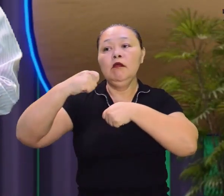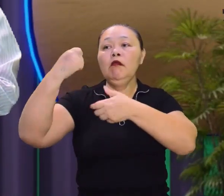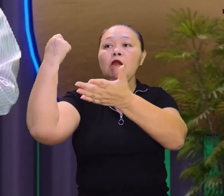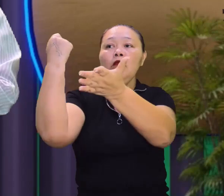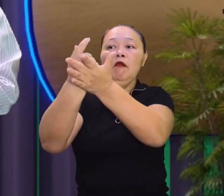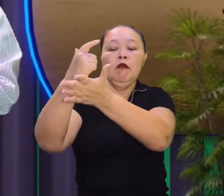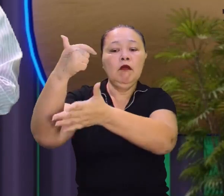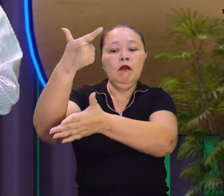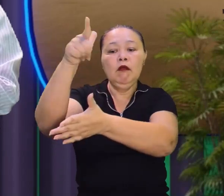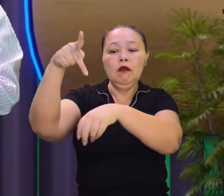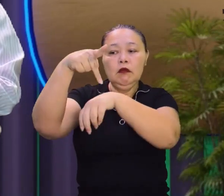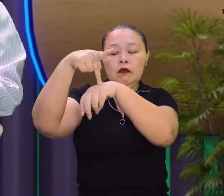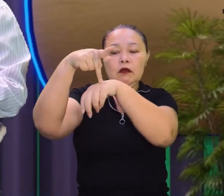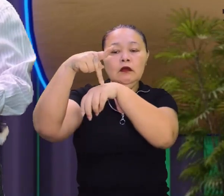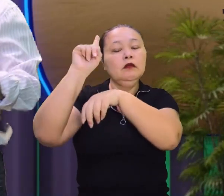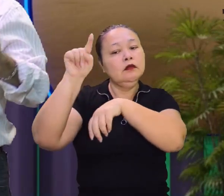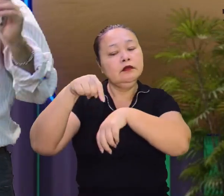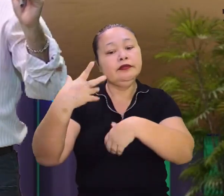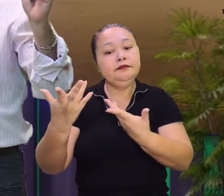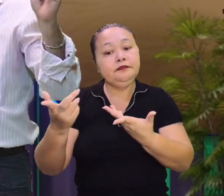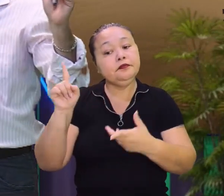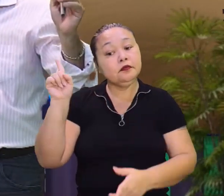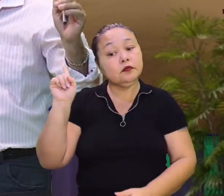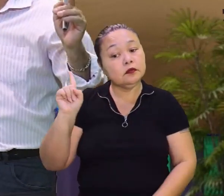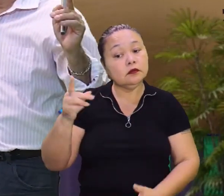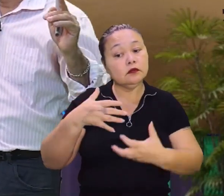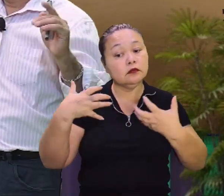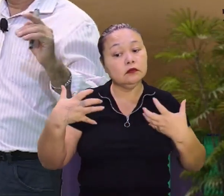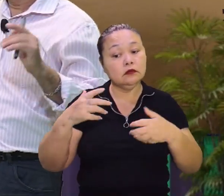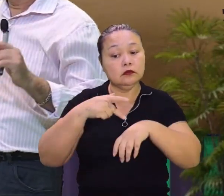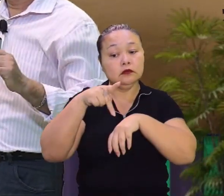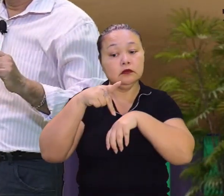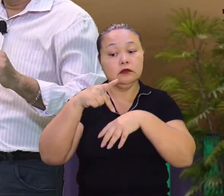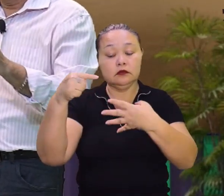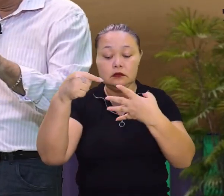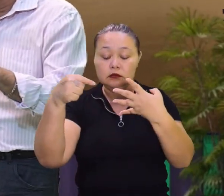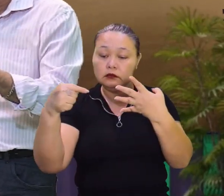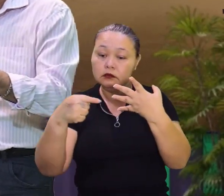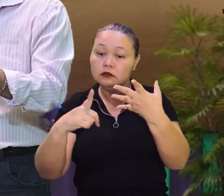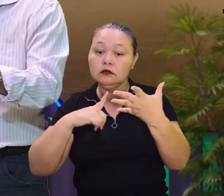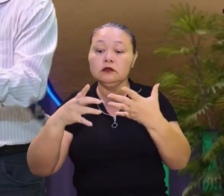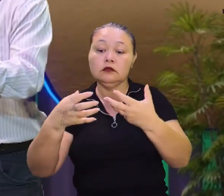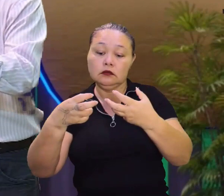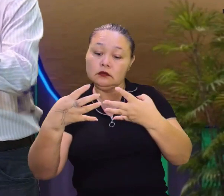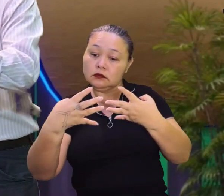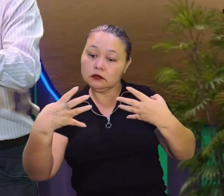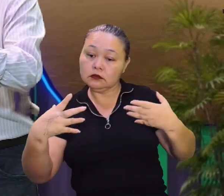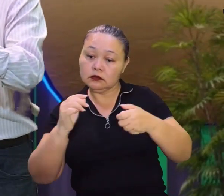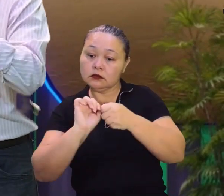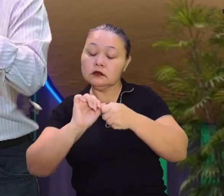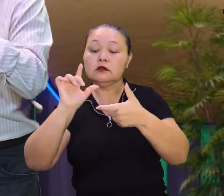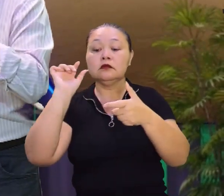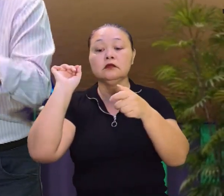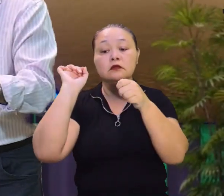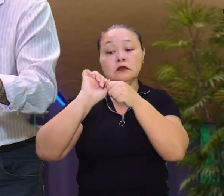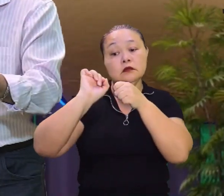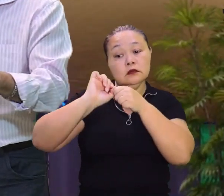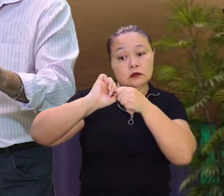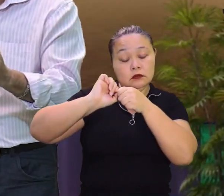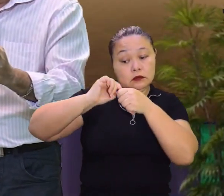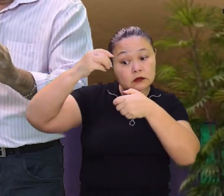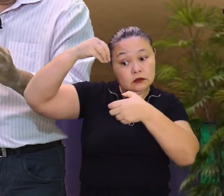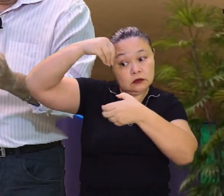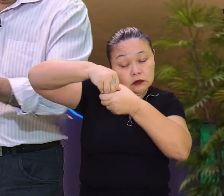fora. Exato. É isso? Desse jeito mesmo. Este aqui não, este é diferente. Nós vamos produzir aqui